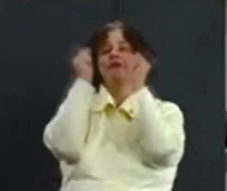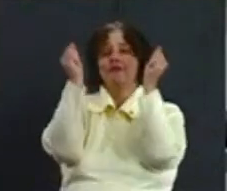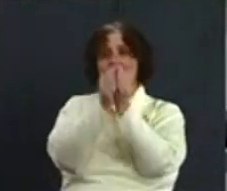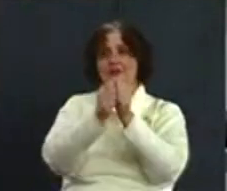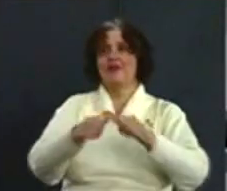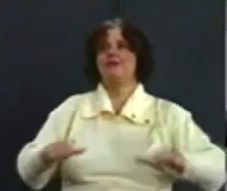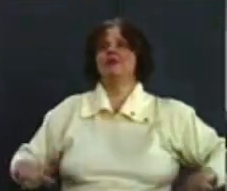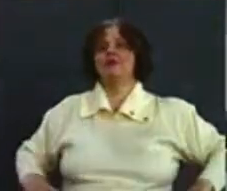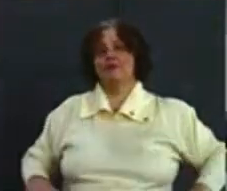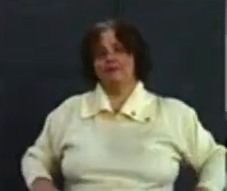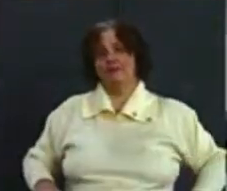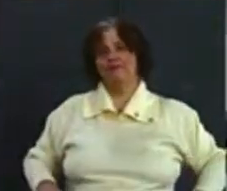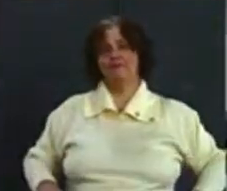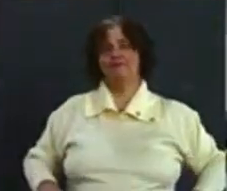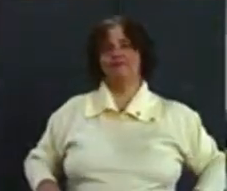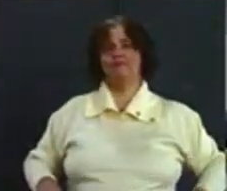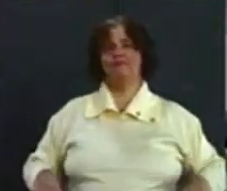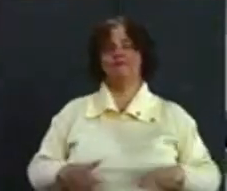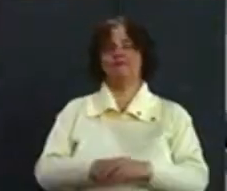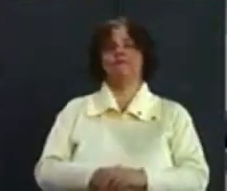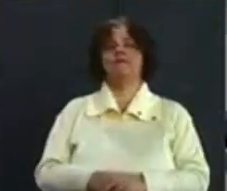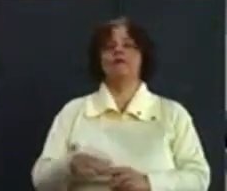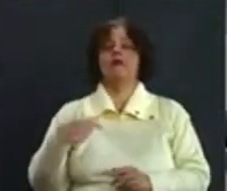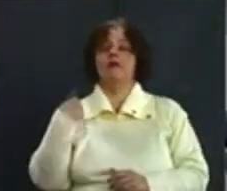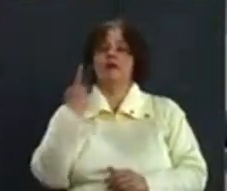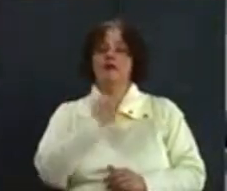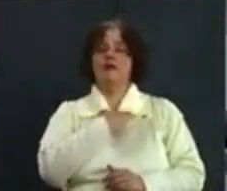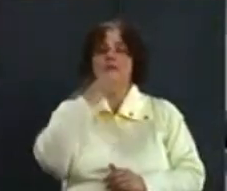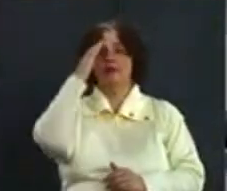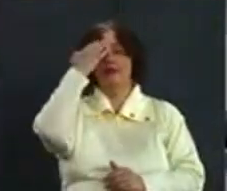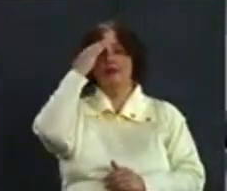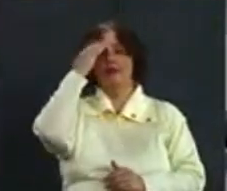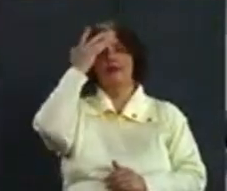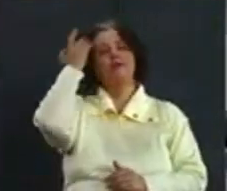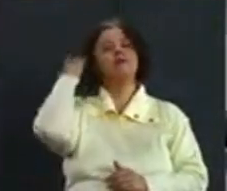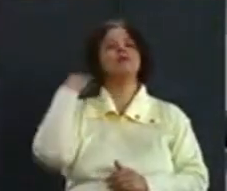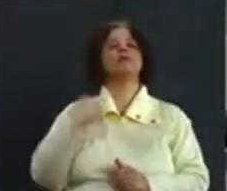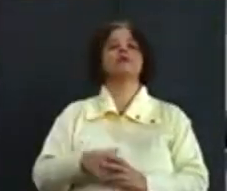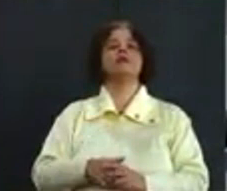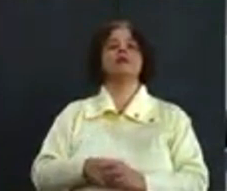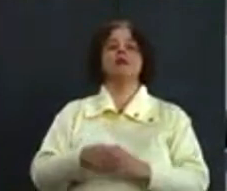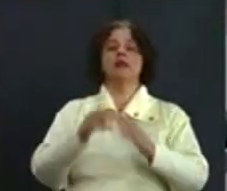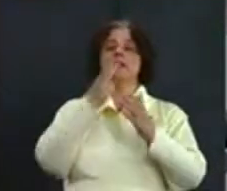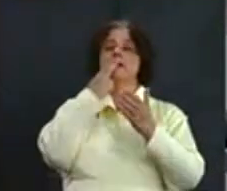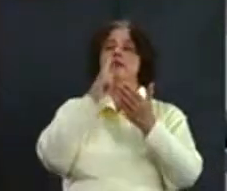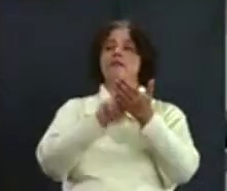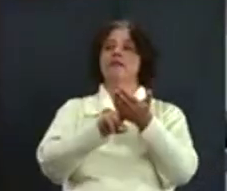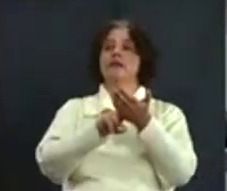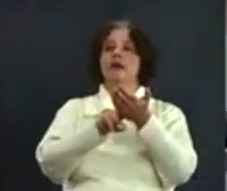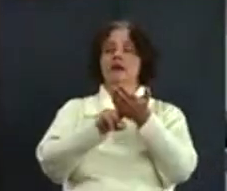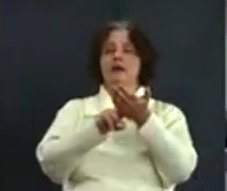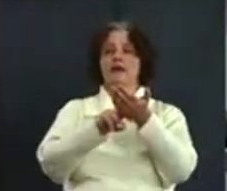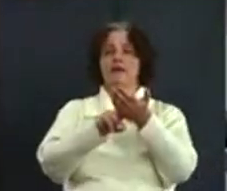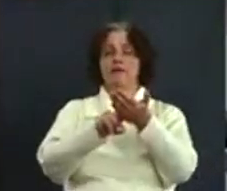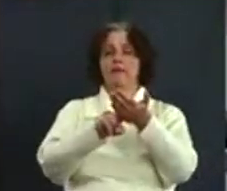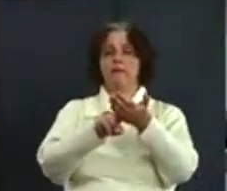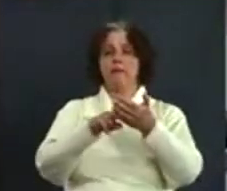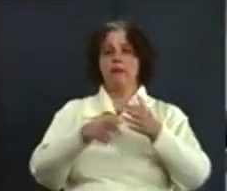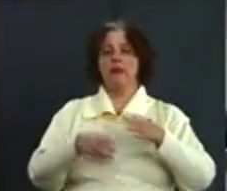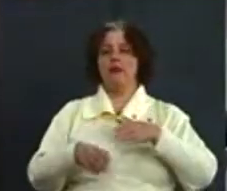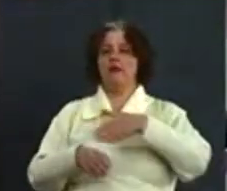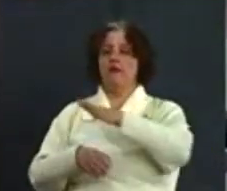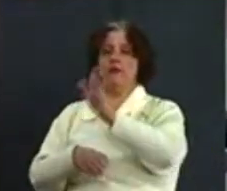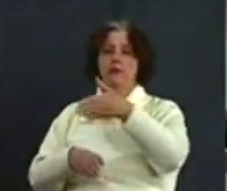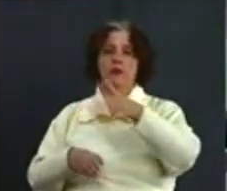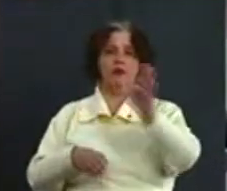que ele está vivendo. Nós sabemos que essas cartas que foram encaminhadas a cada uma dessas igrejas,